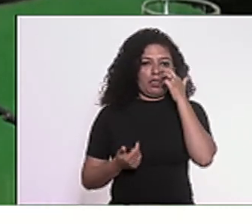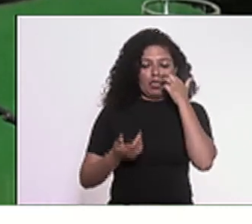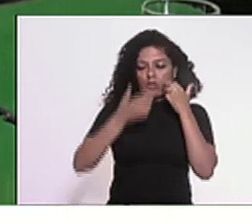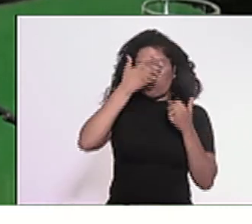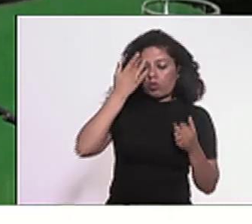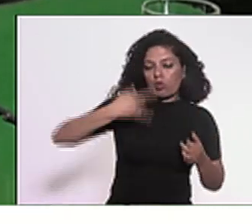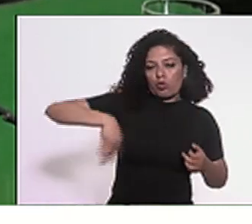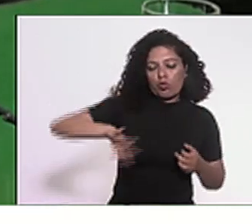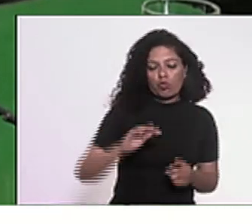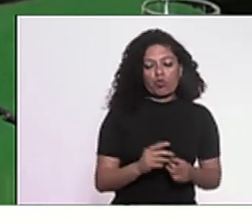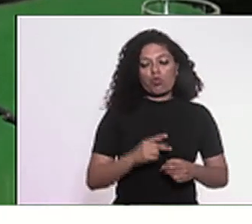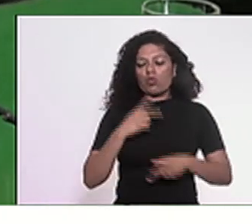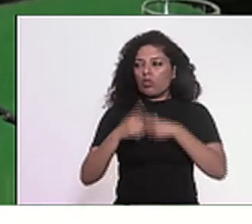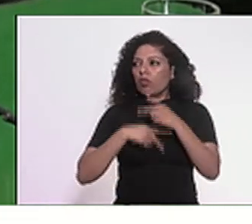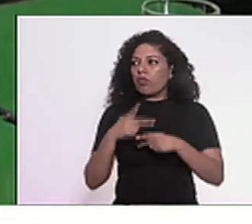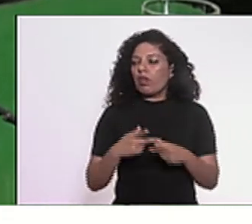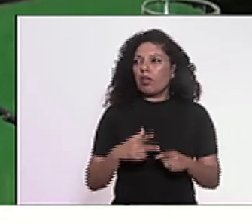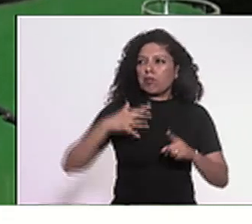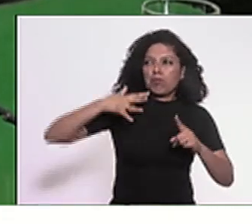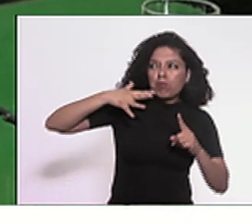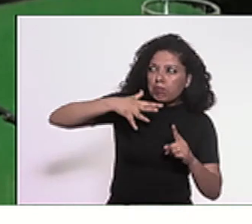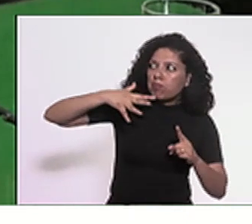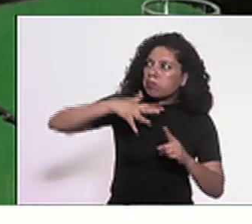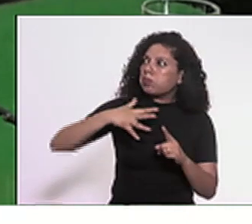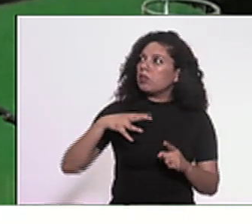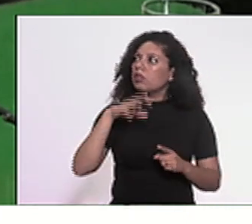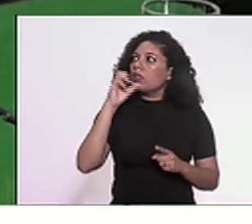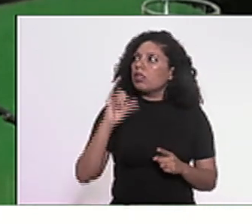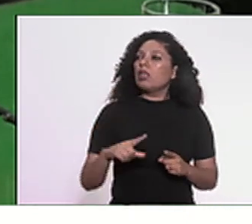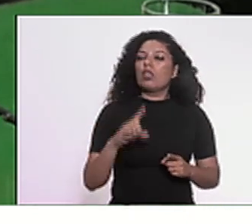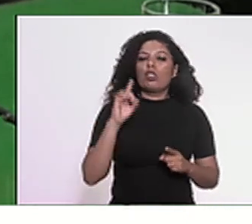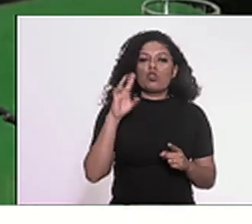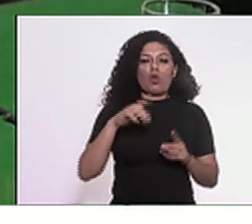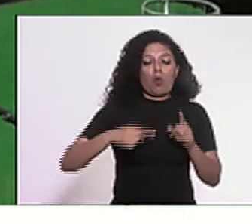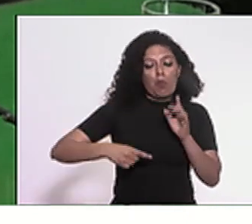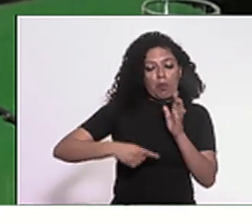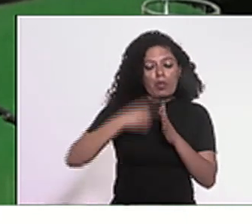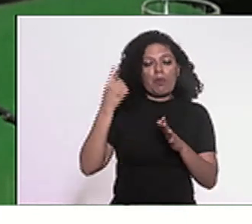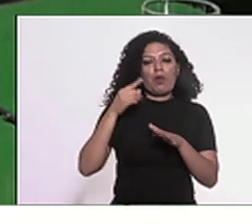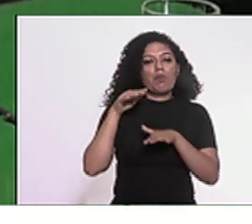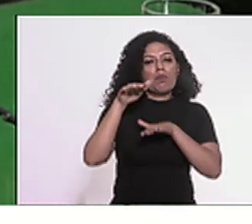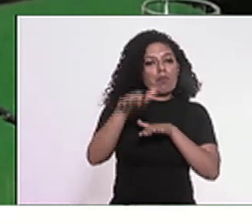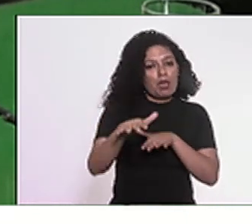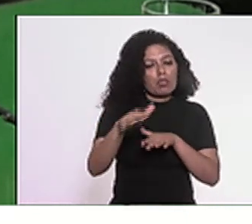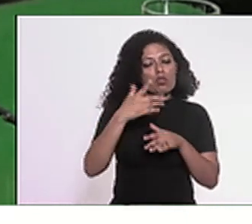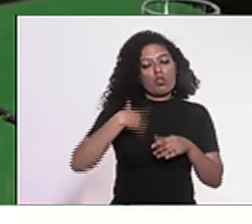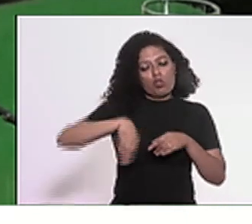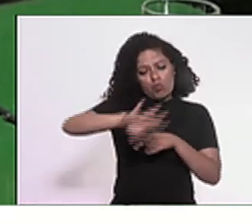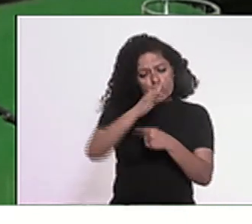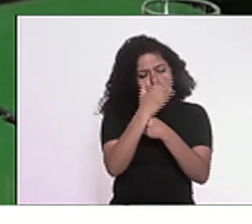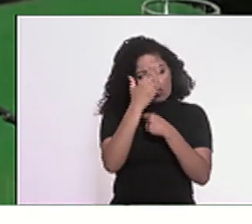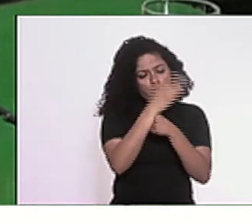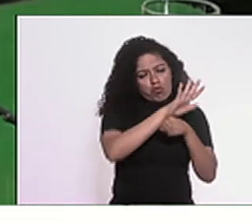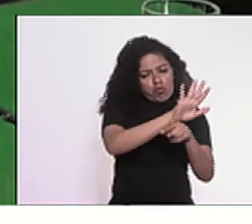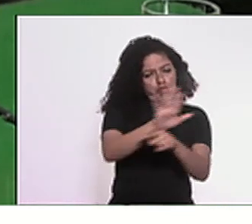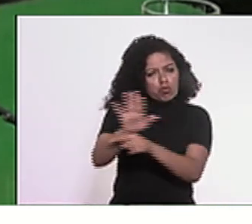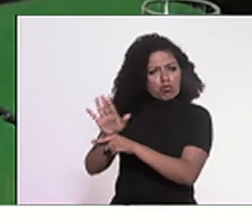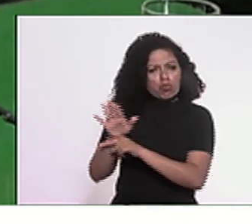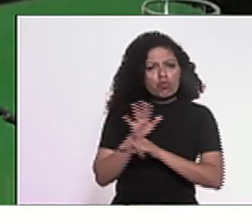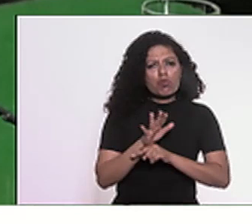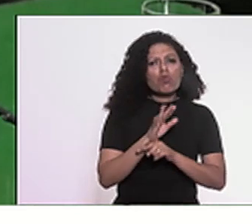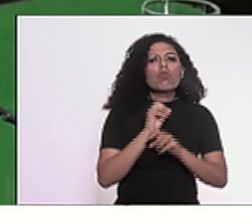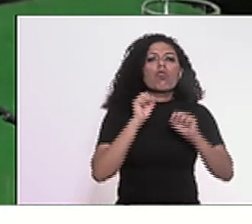oradores e dizer que o Disque Assédio é apenas o primeiro passo. Quem puder nos ajudar com essa comissão